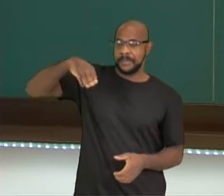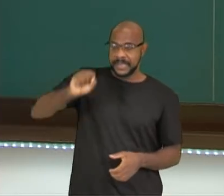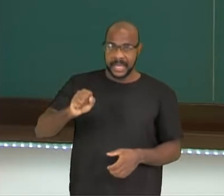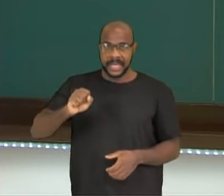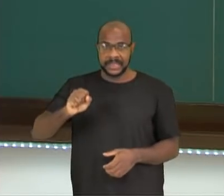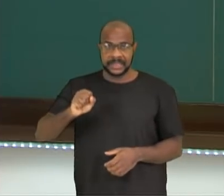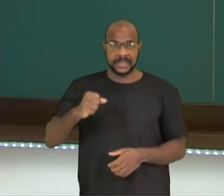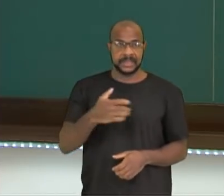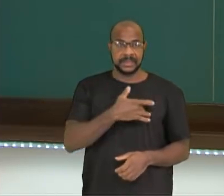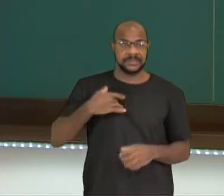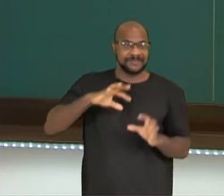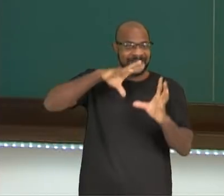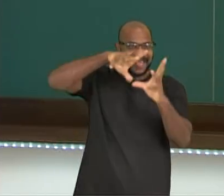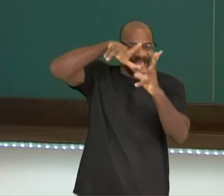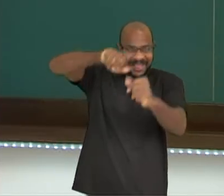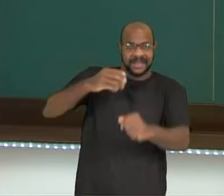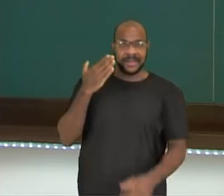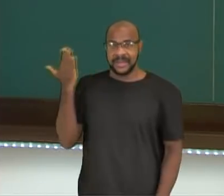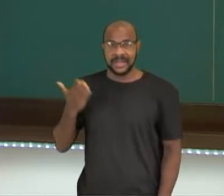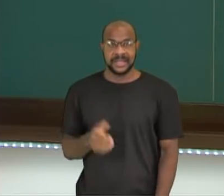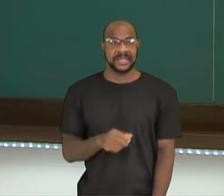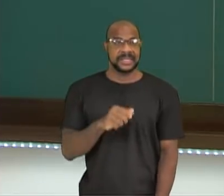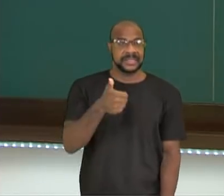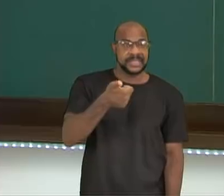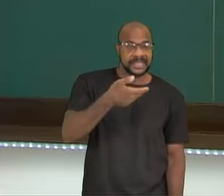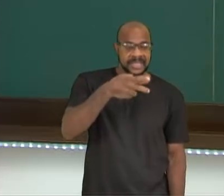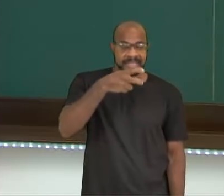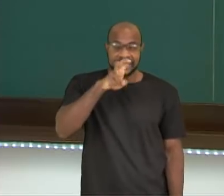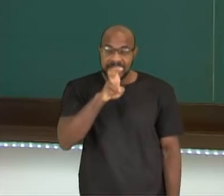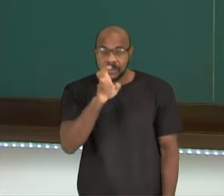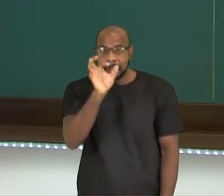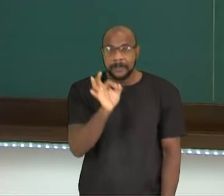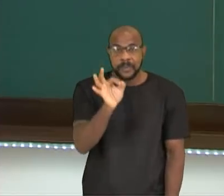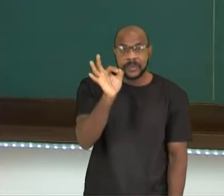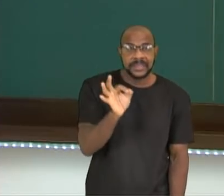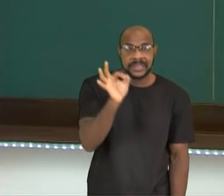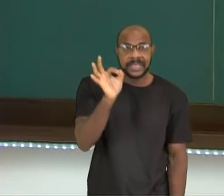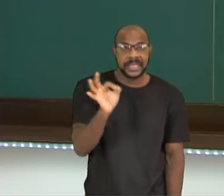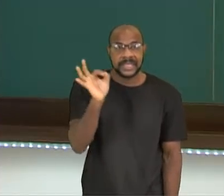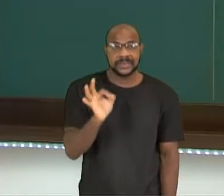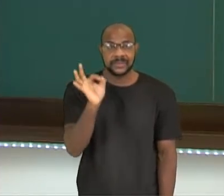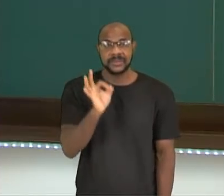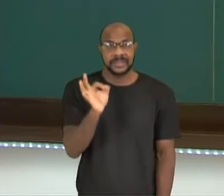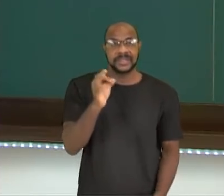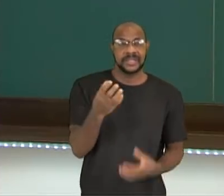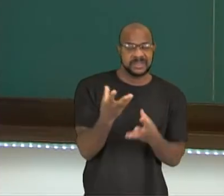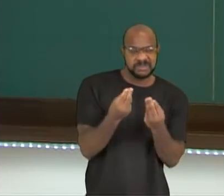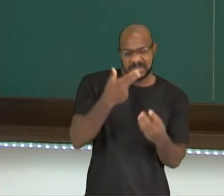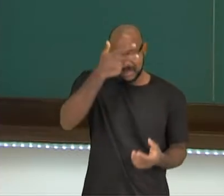35% dos casos de câncer, não estamos falando apenas de estômago não, mas dos casos em geral,